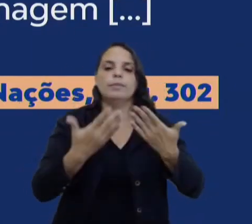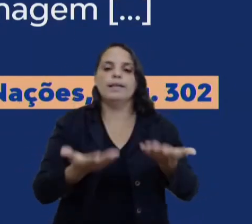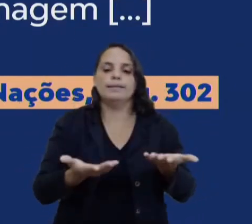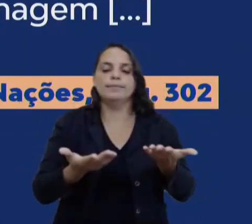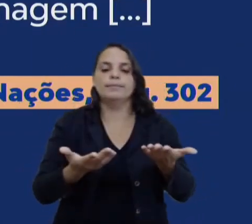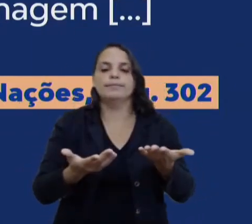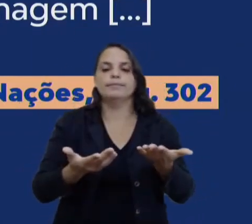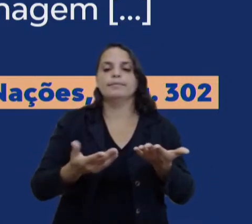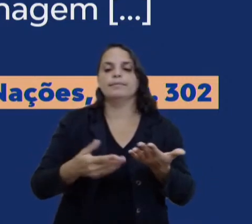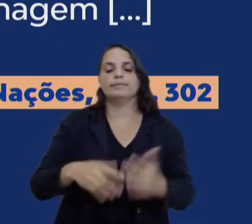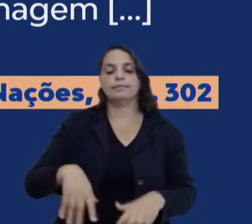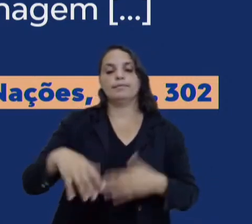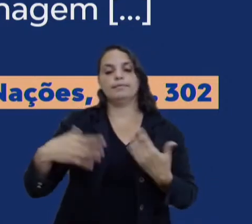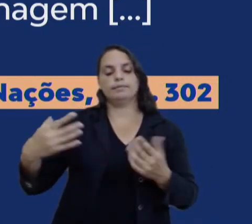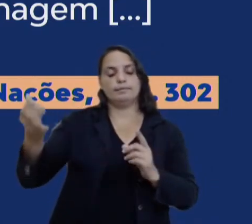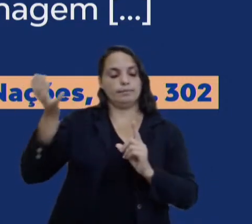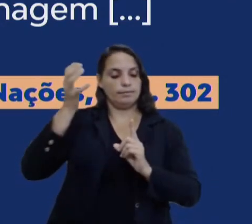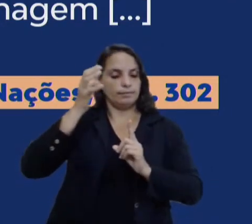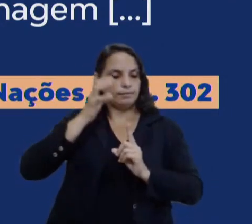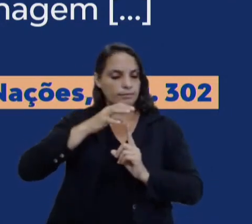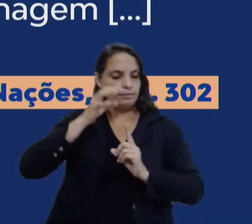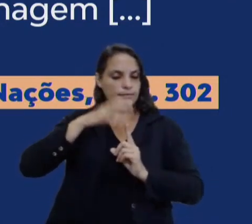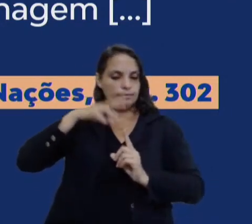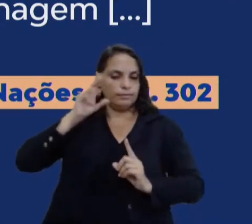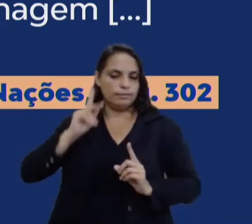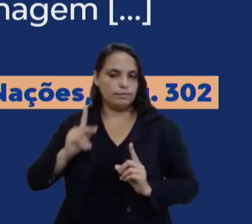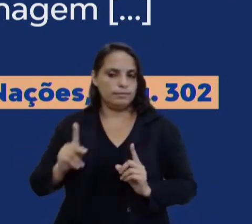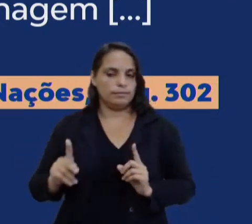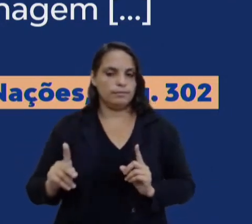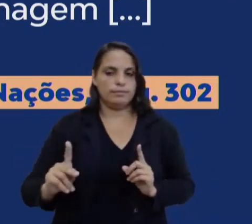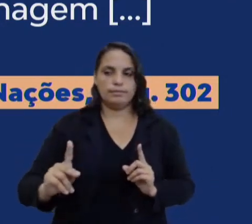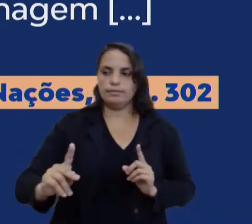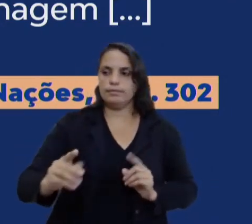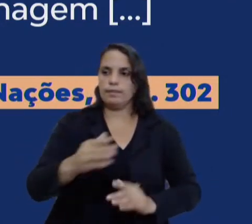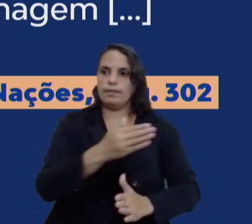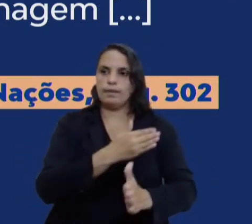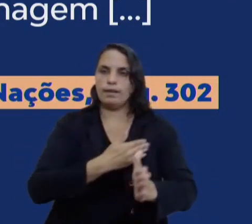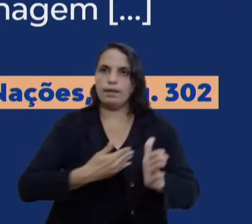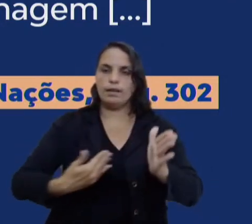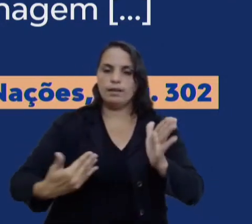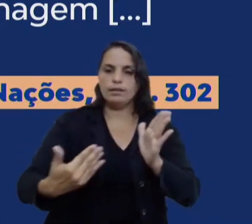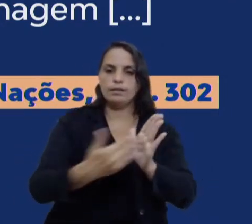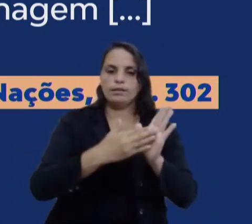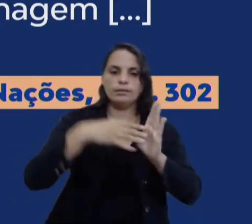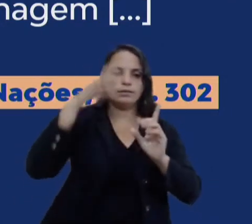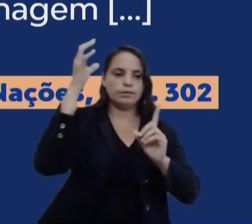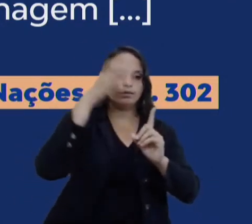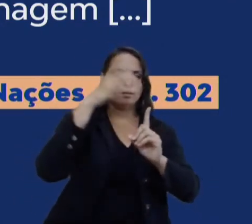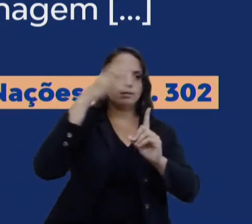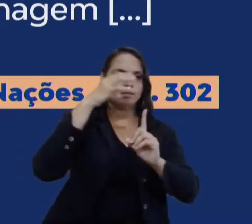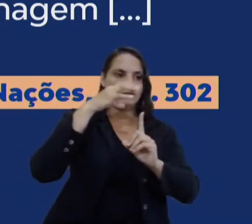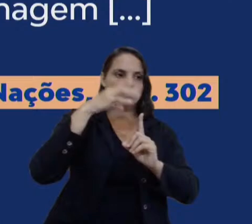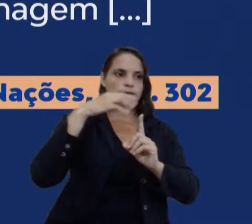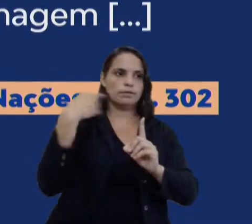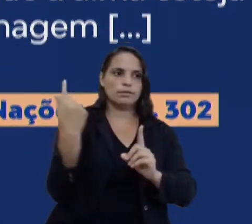cessa, até que a alma esteja conforme a sua imagem. Irmão, isso aqui não nos dá